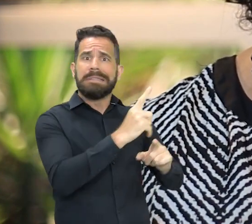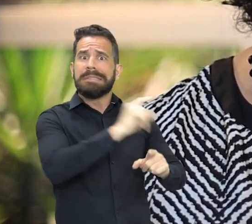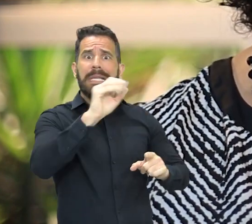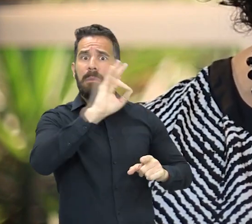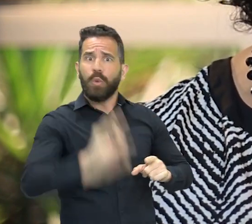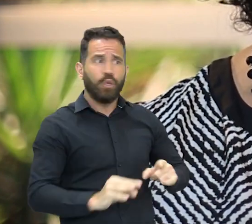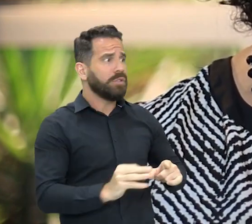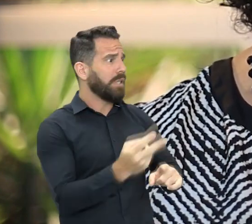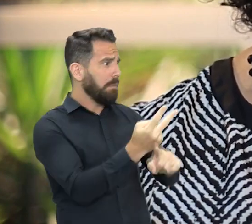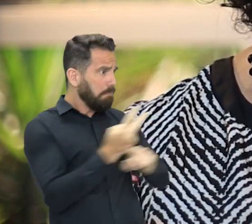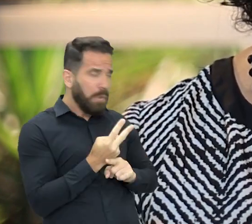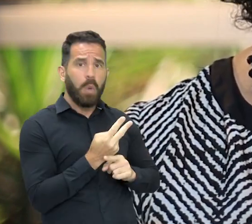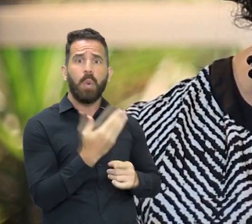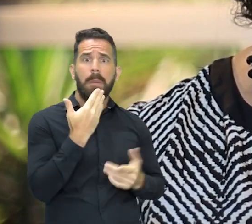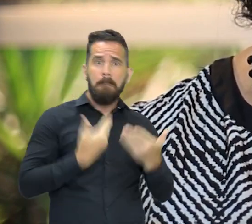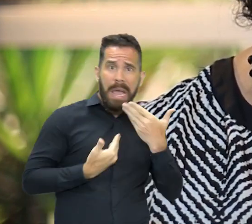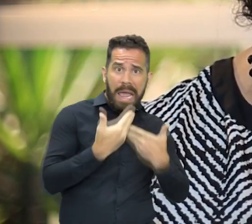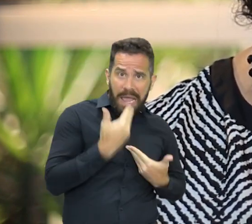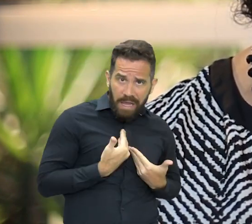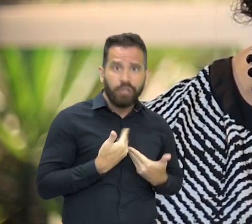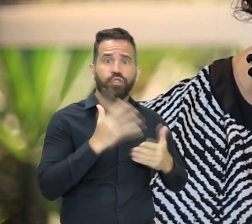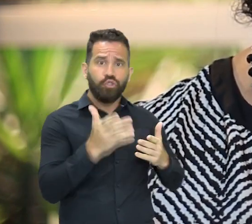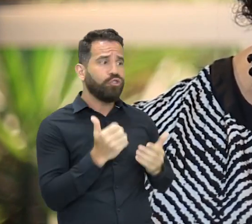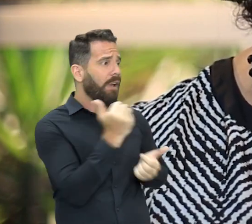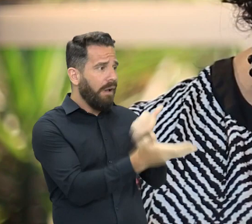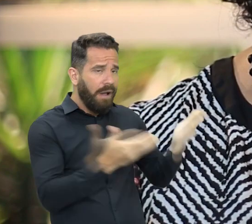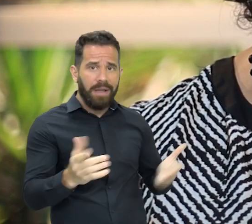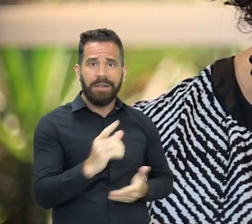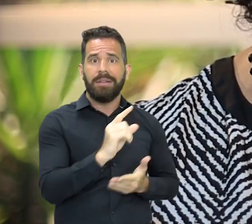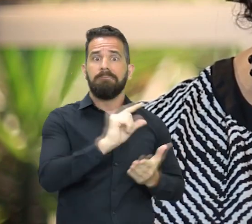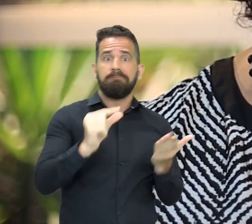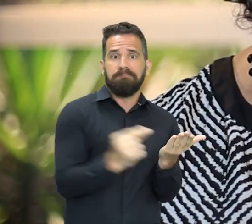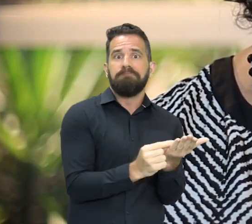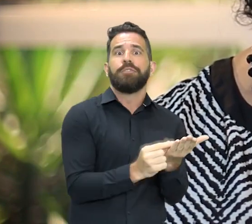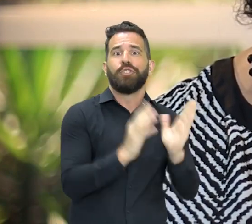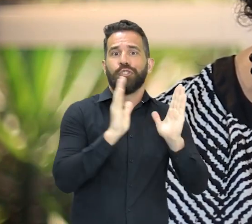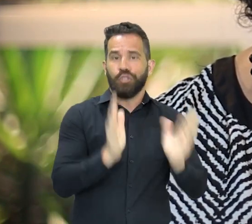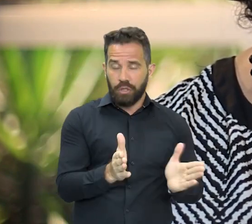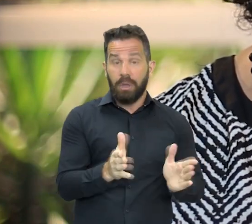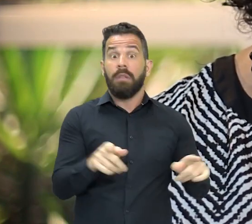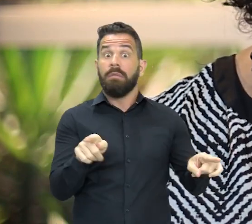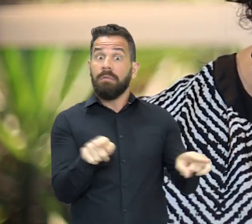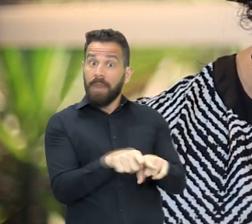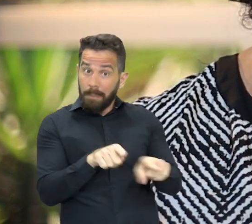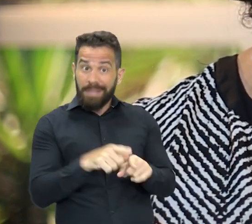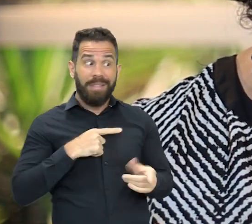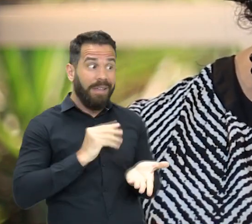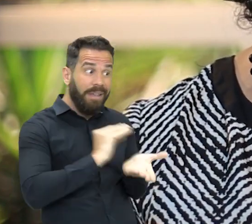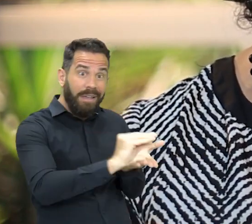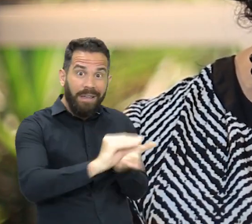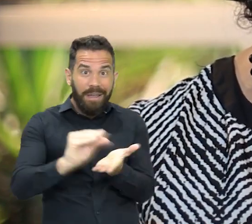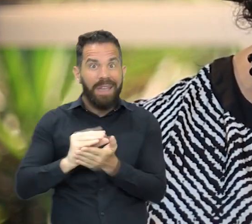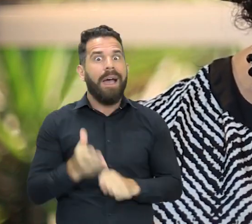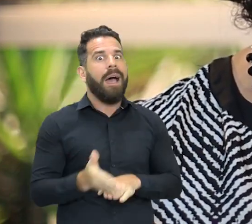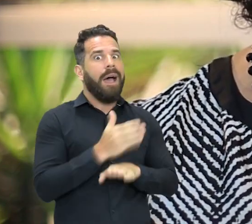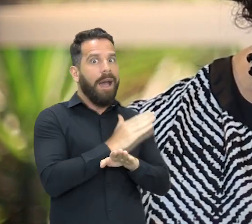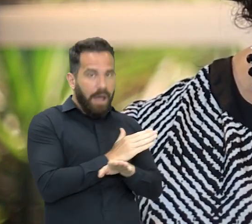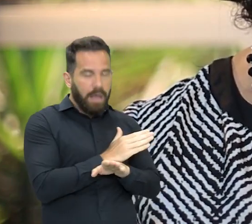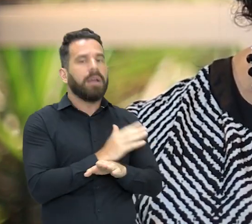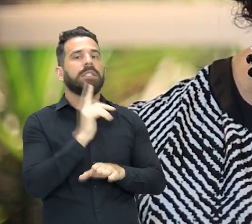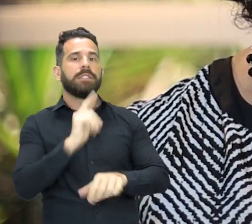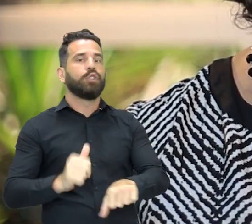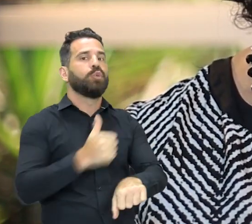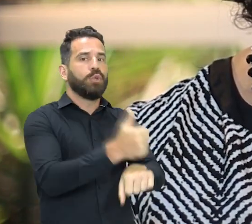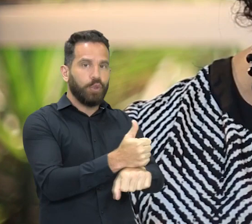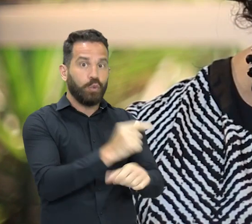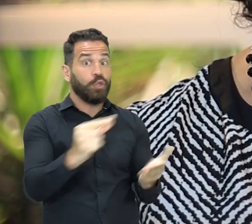e fomos substituindo o pacote de R$100, né, da conectividade pelos chips com